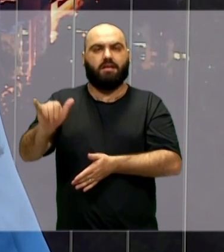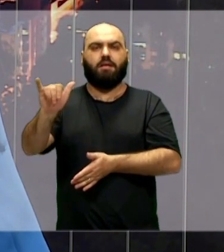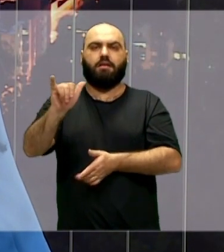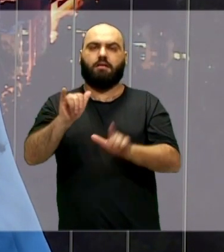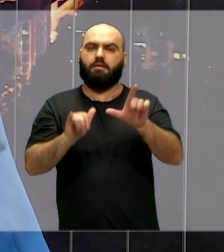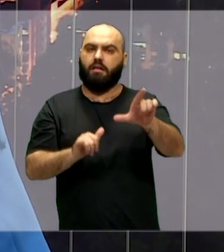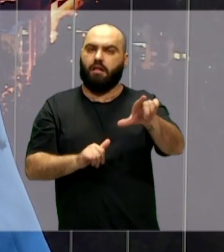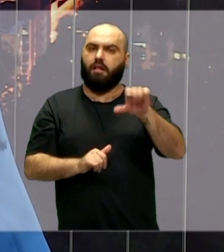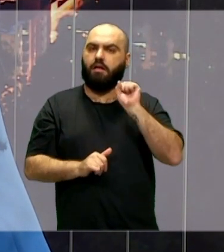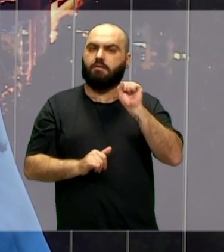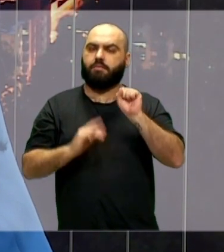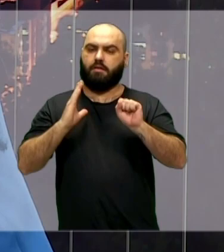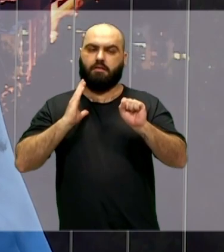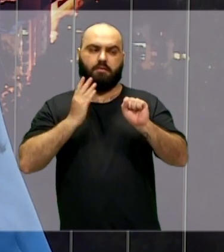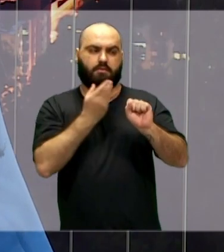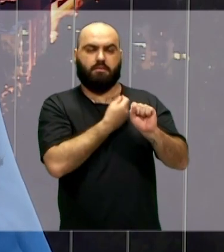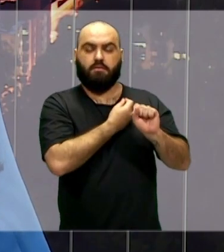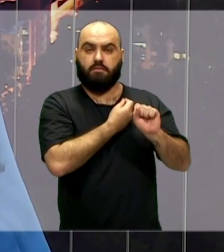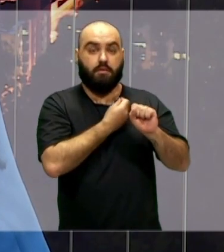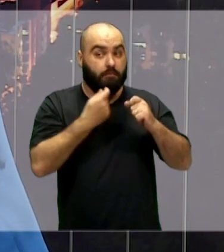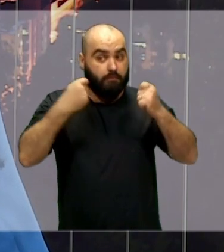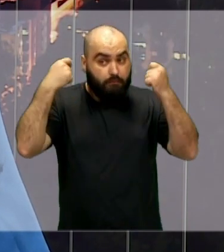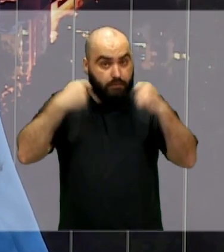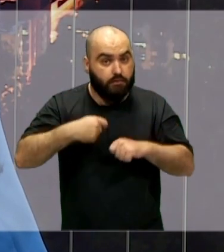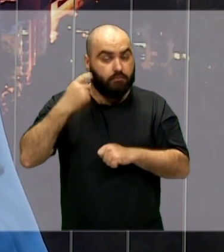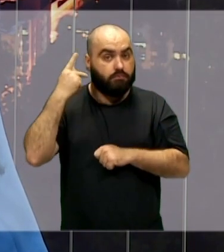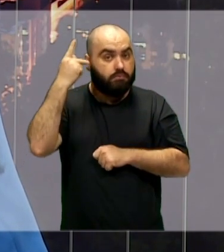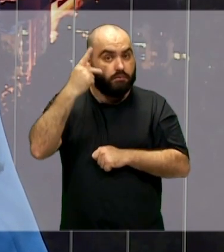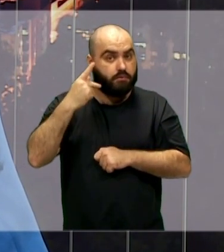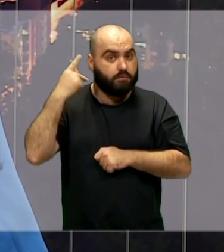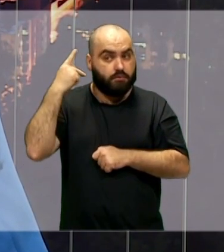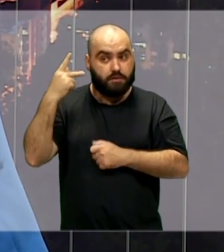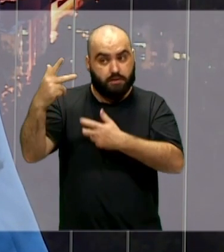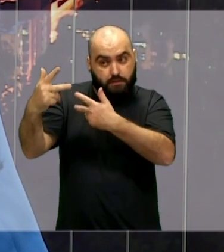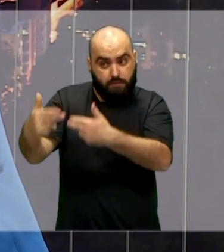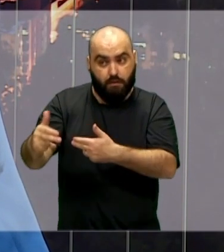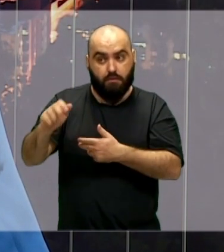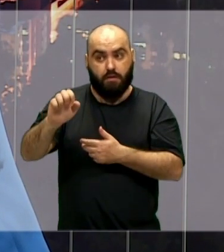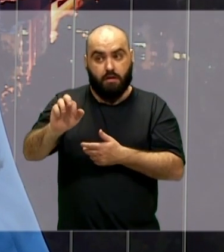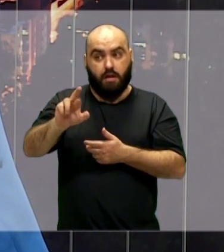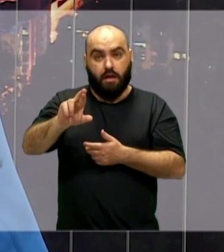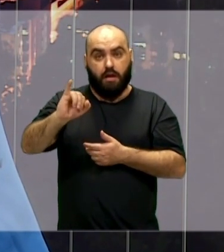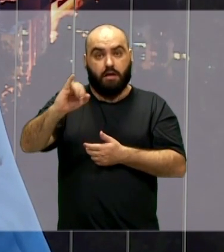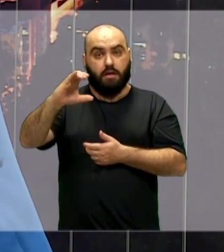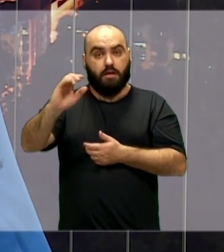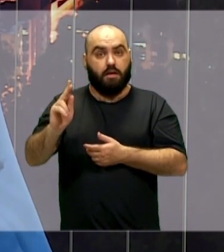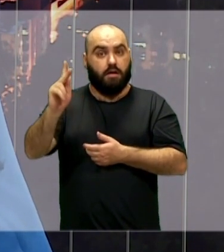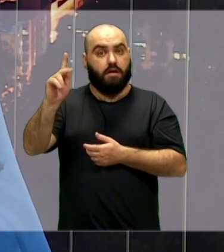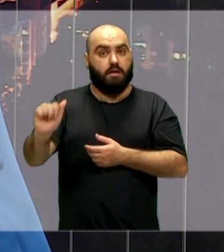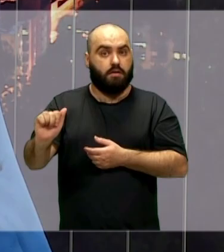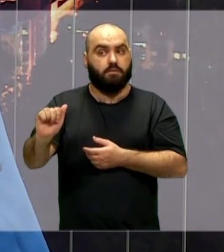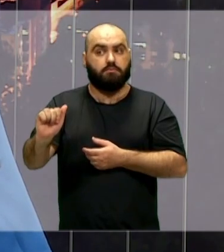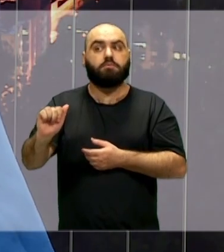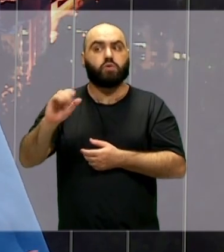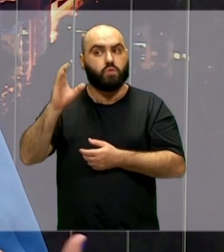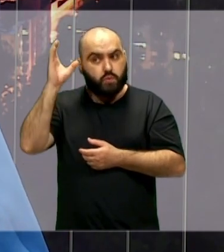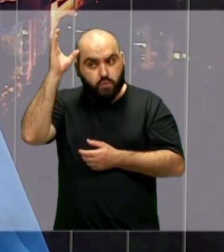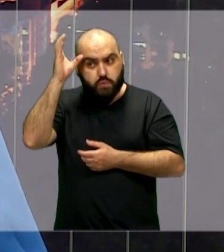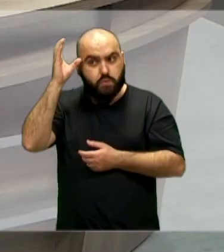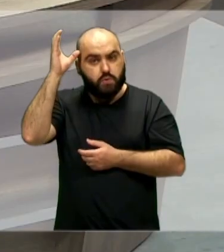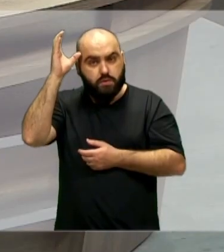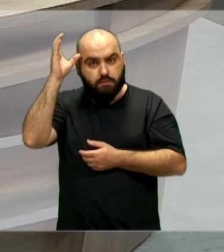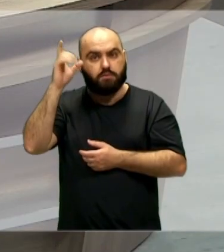tenham consciência política. Né? Tem que ser pessoas como a Erika Hilton, que têm essa consciência, que caminham pelos rumos